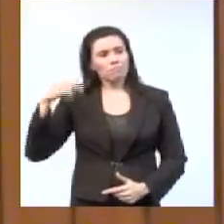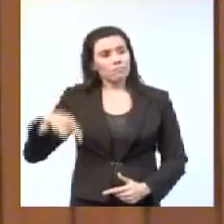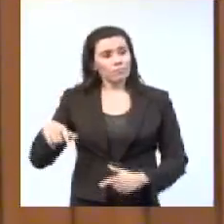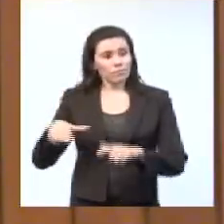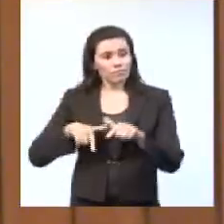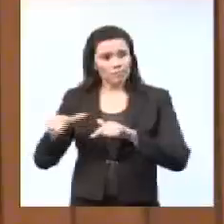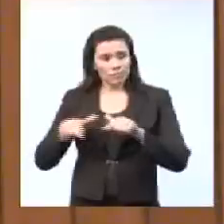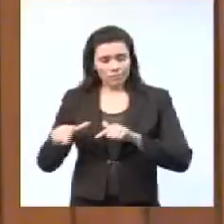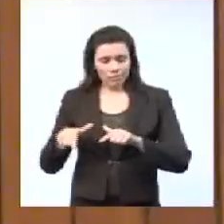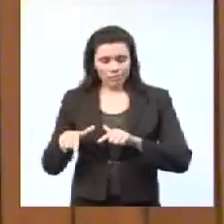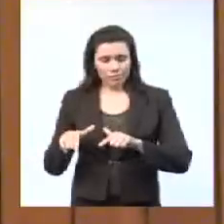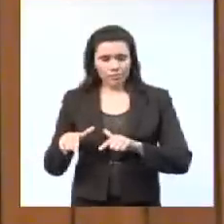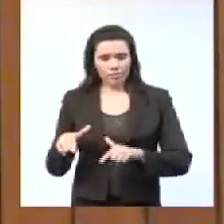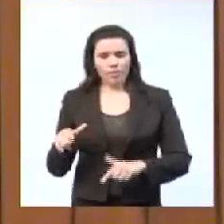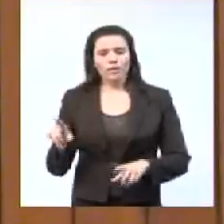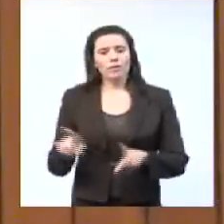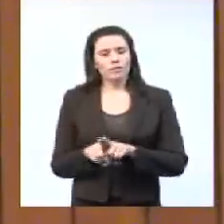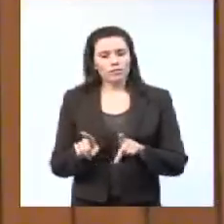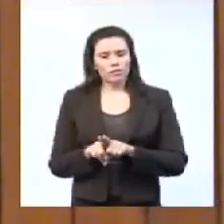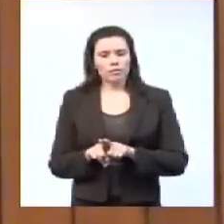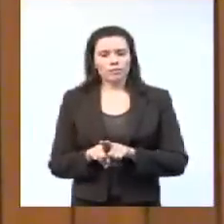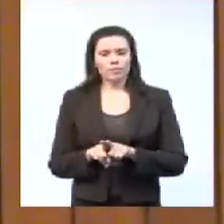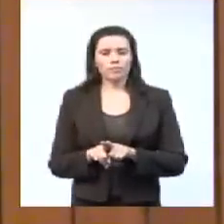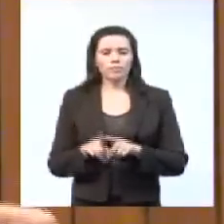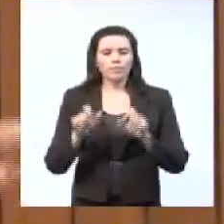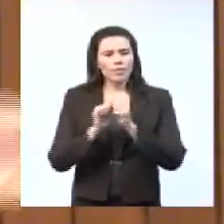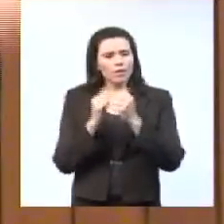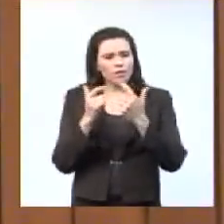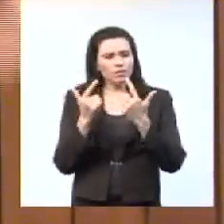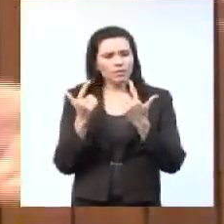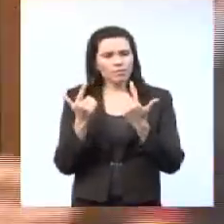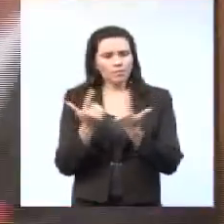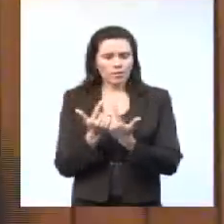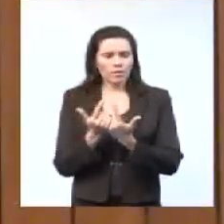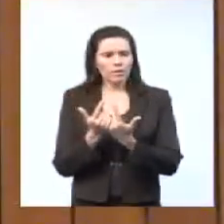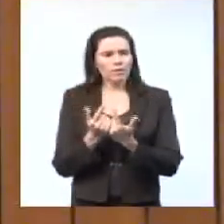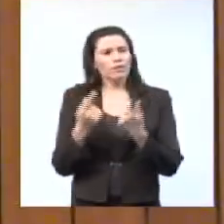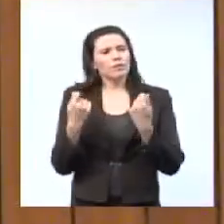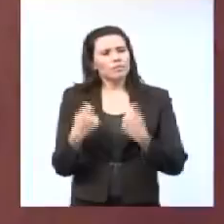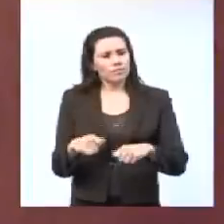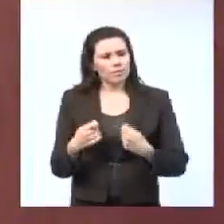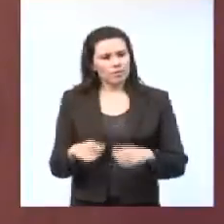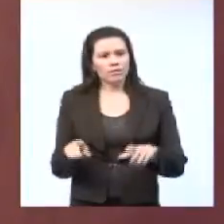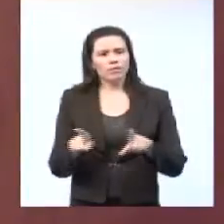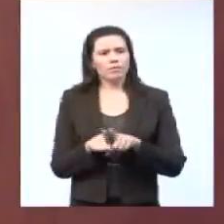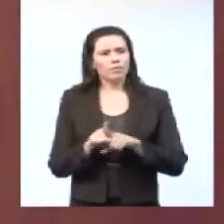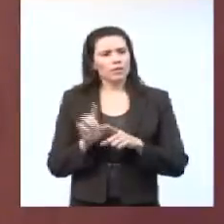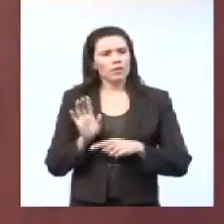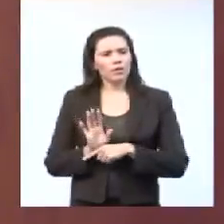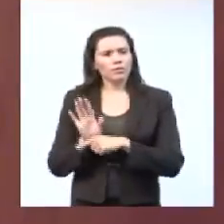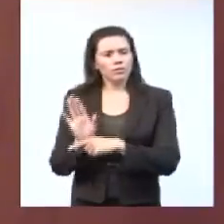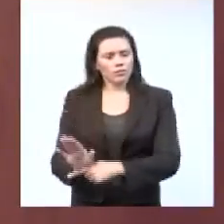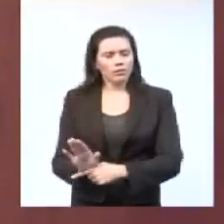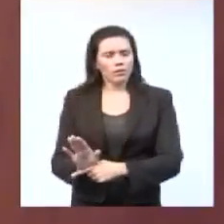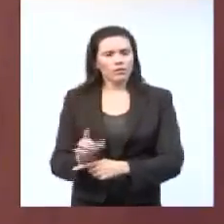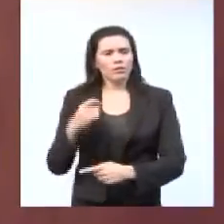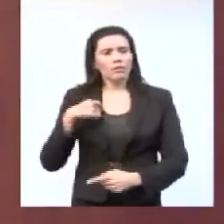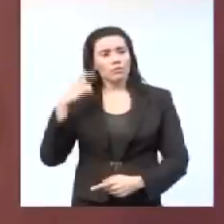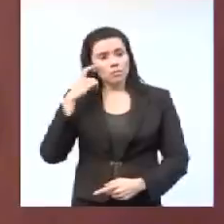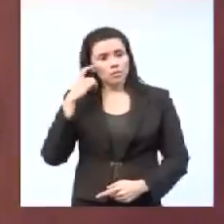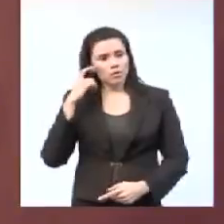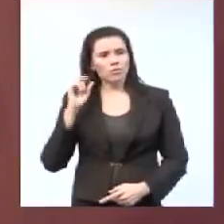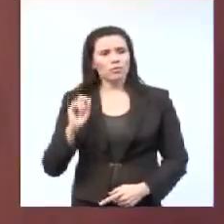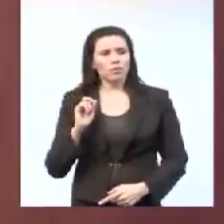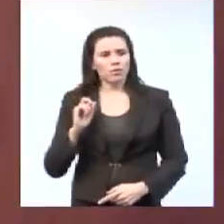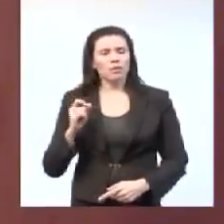atividade presente, motivada, inclusive, pelos próprios funcionários. Então, eu acho que a melhor saída é o entendimento.